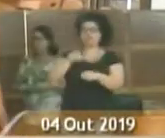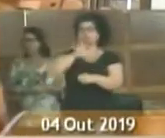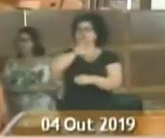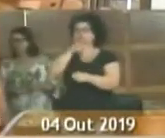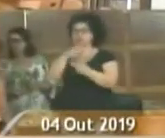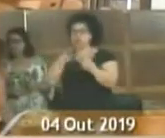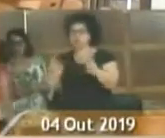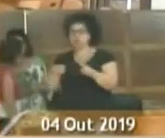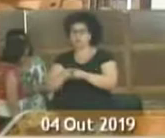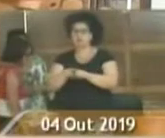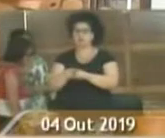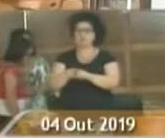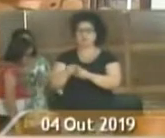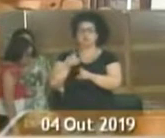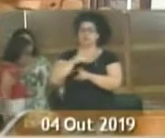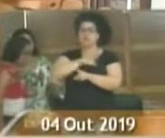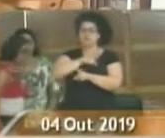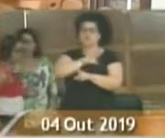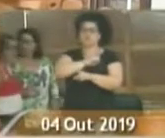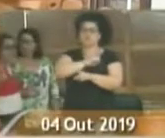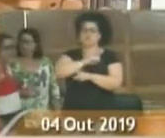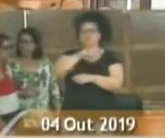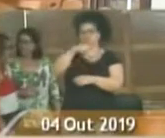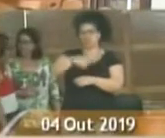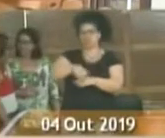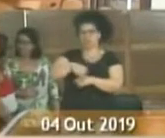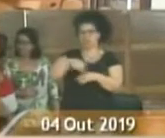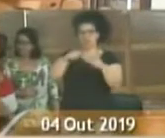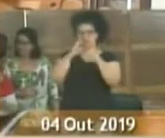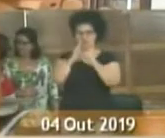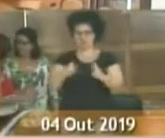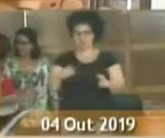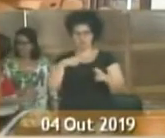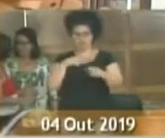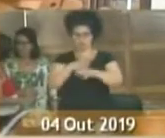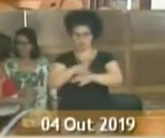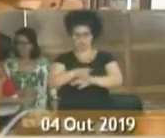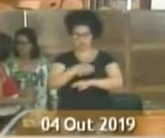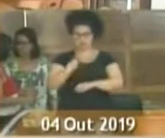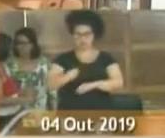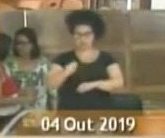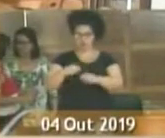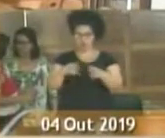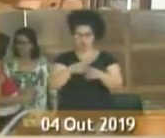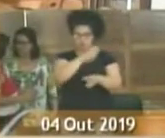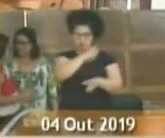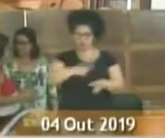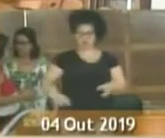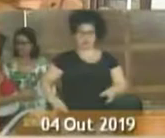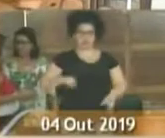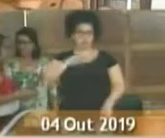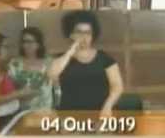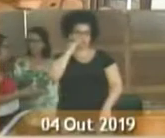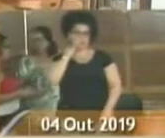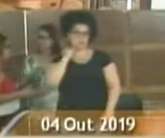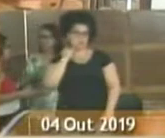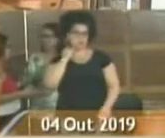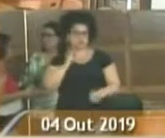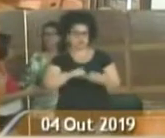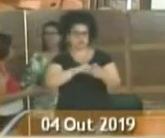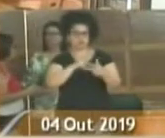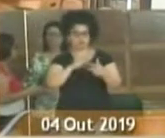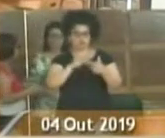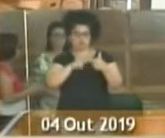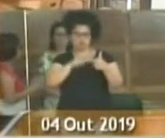do amor desta casa pela causa. Fazem parte da comissão a presidente vereadora Jane Veiga,